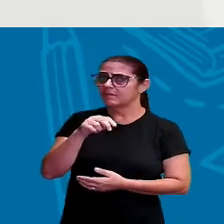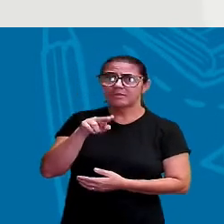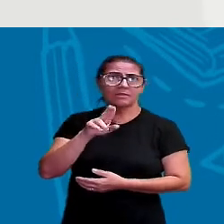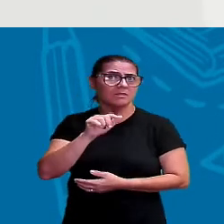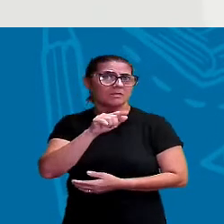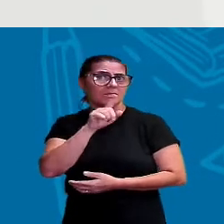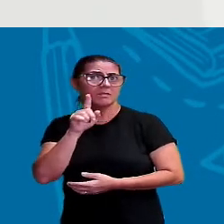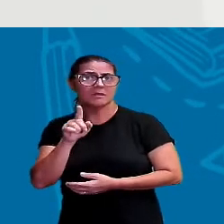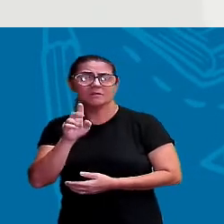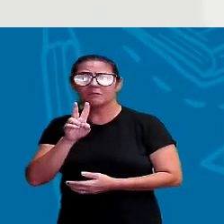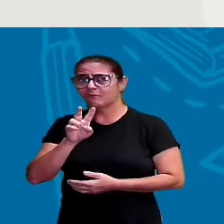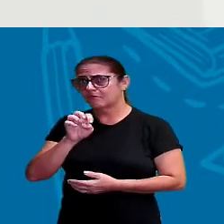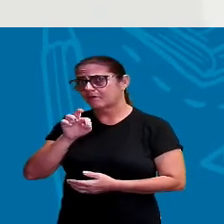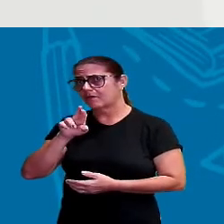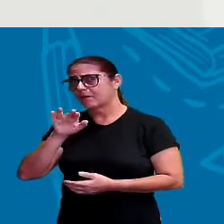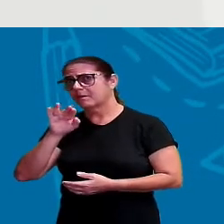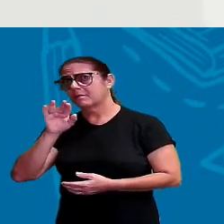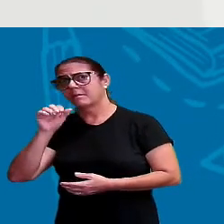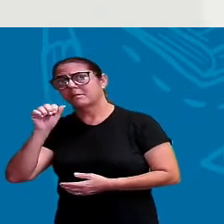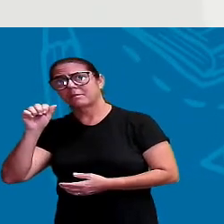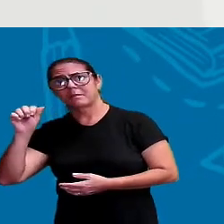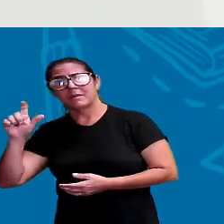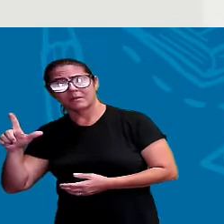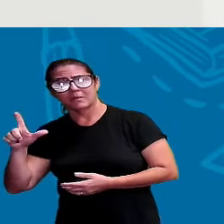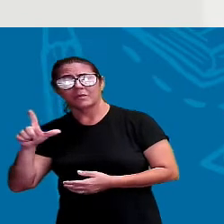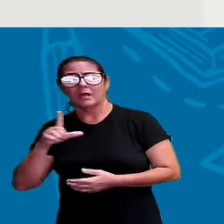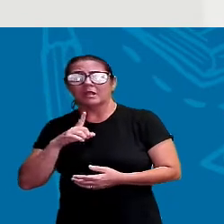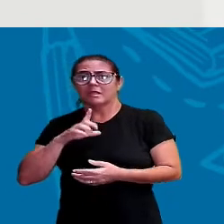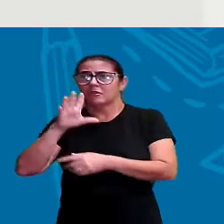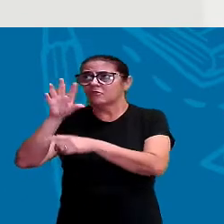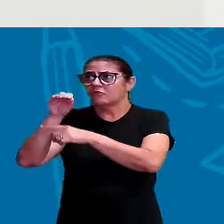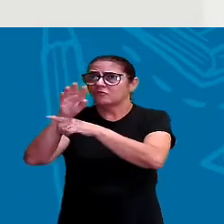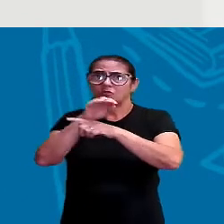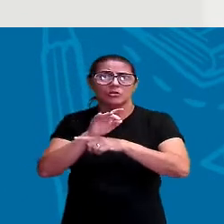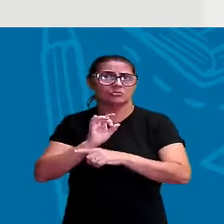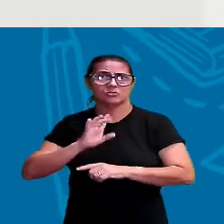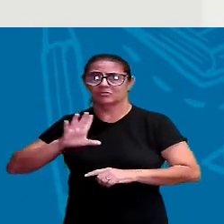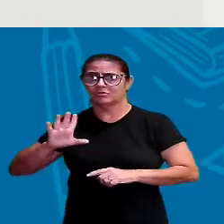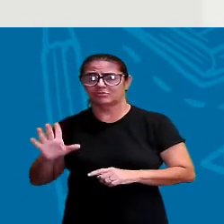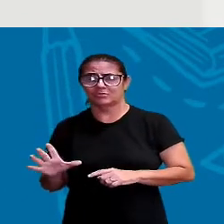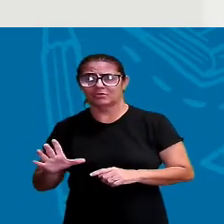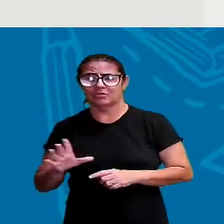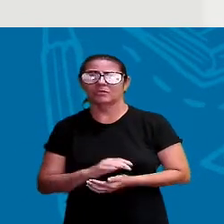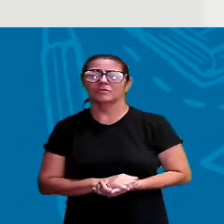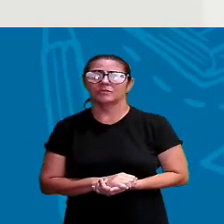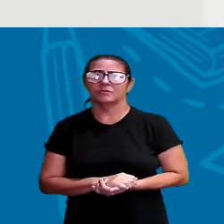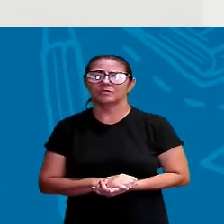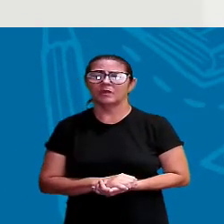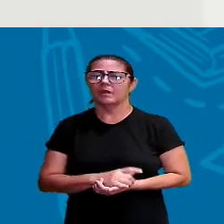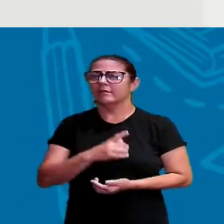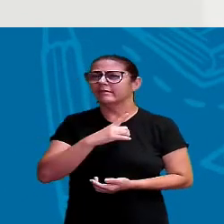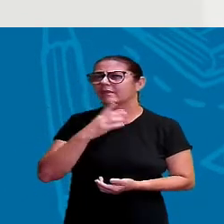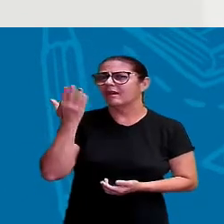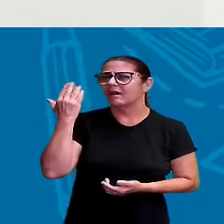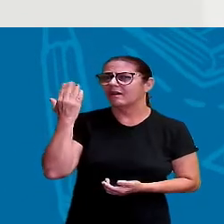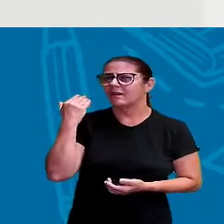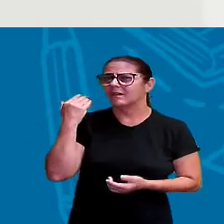imagem. Lembra que logo no início eu coloquei lá a sequência ali do Garfield,